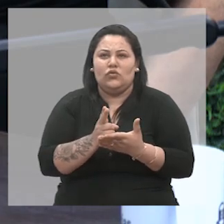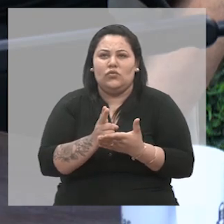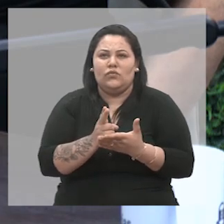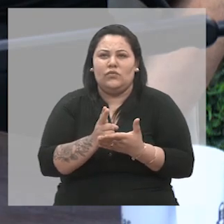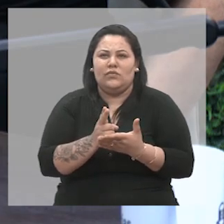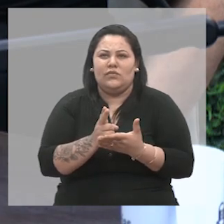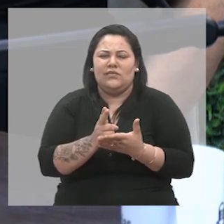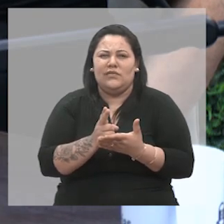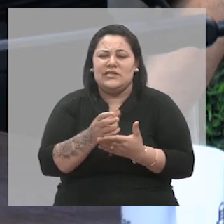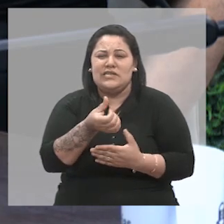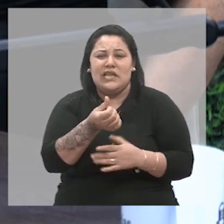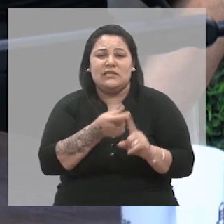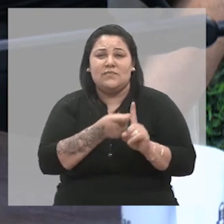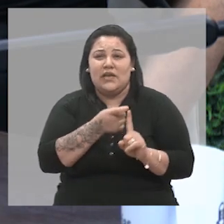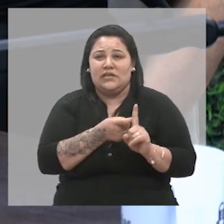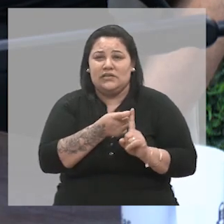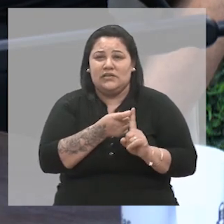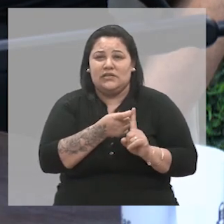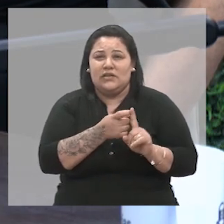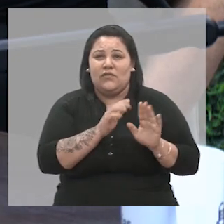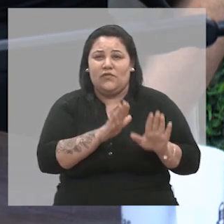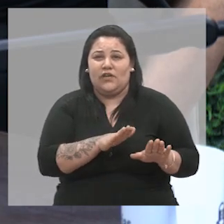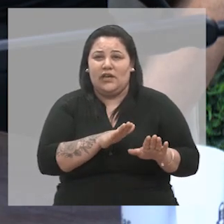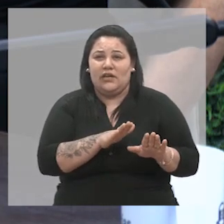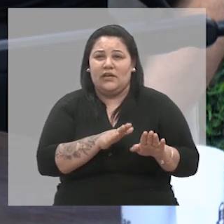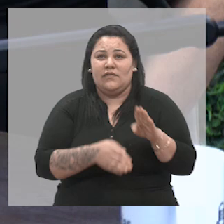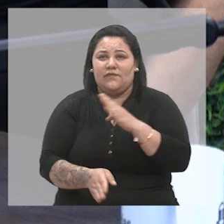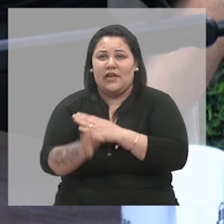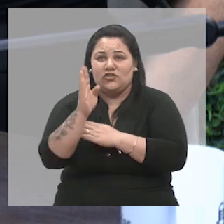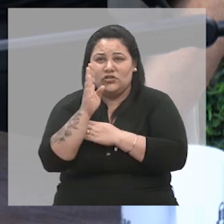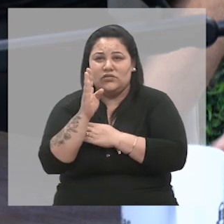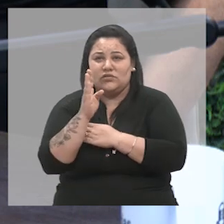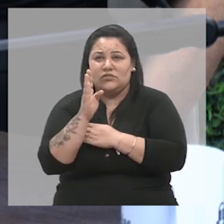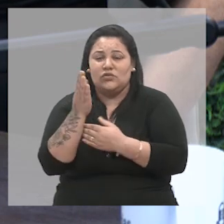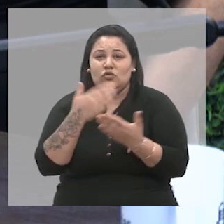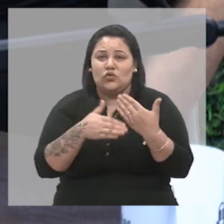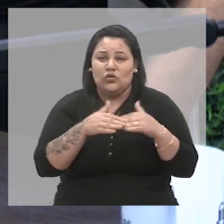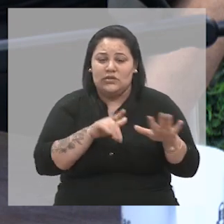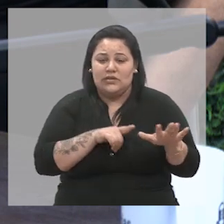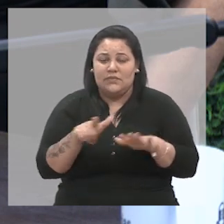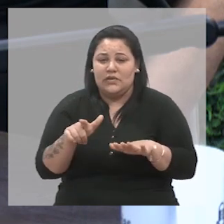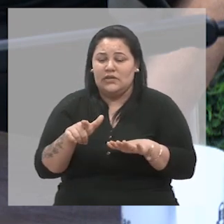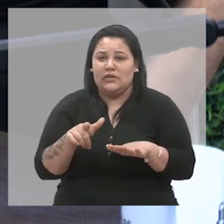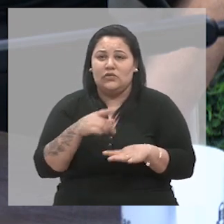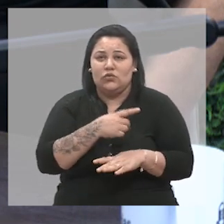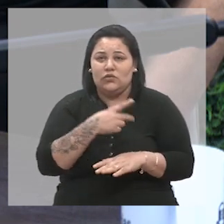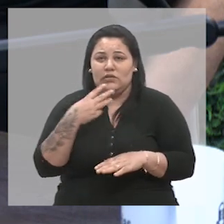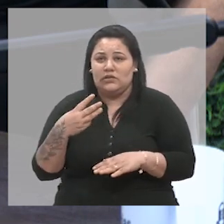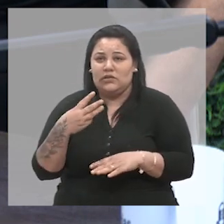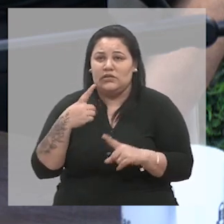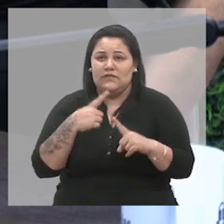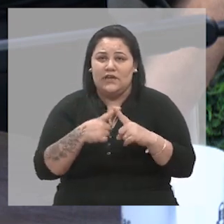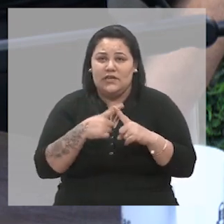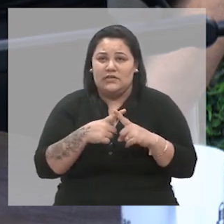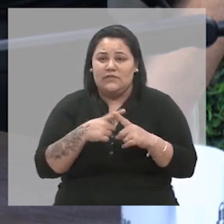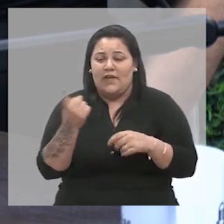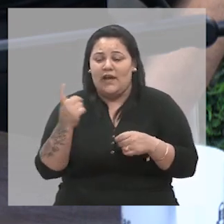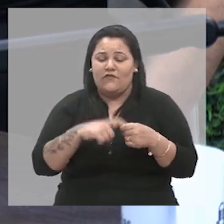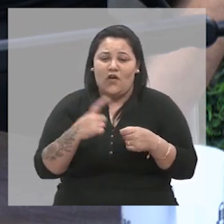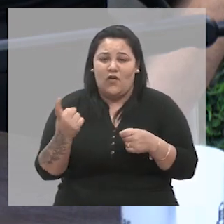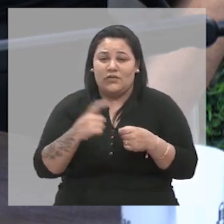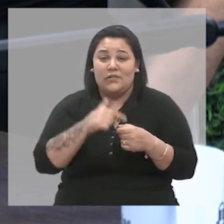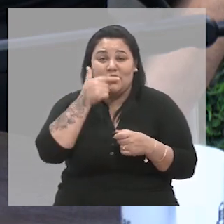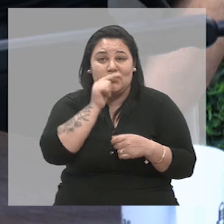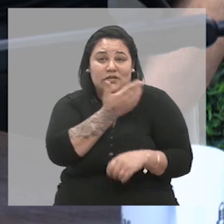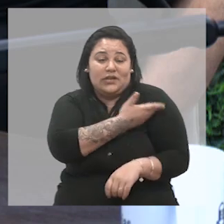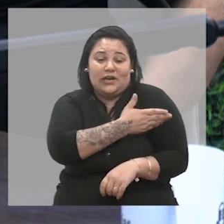durante... Foi 6 meses que eu fiquei vindo para cá, toda semana eu vinha 2, 3 vezes, fazia bate-volta de ônibus